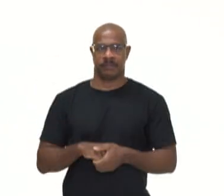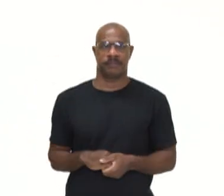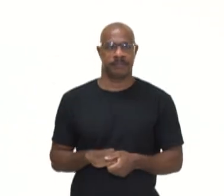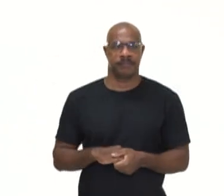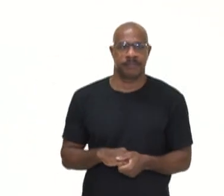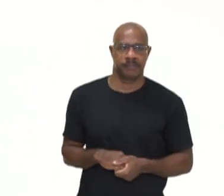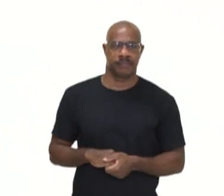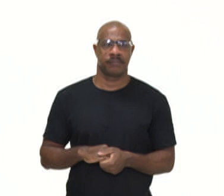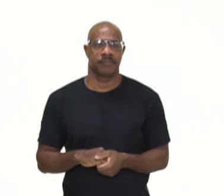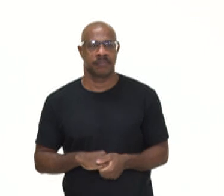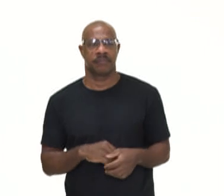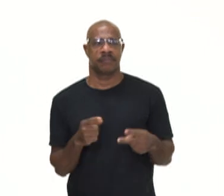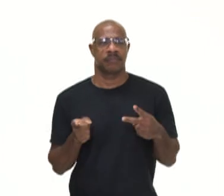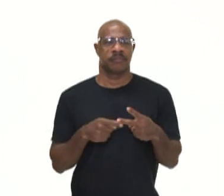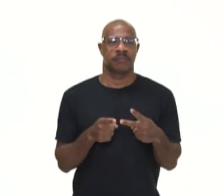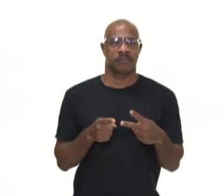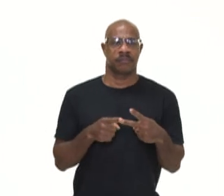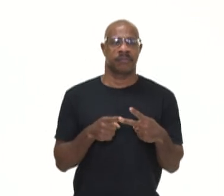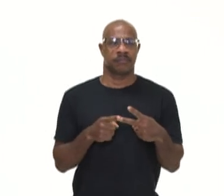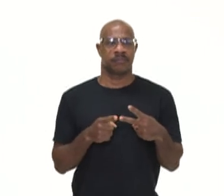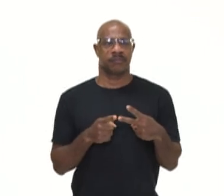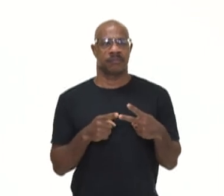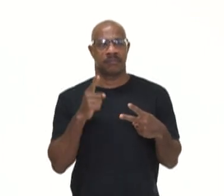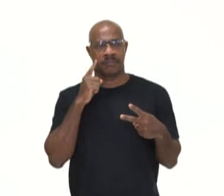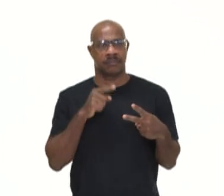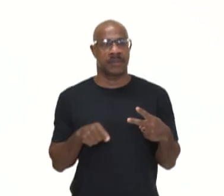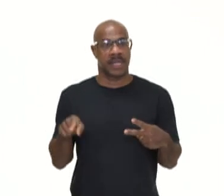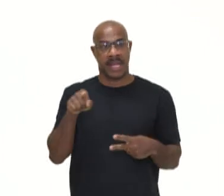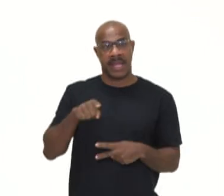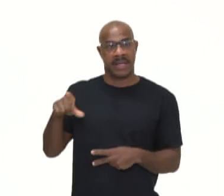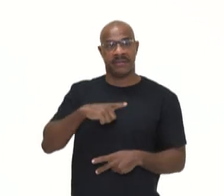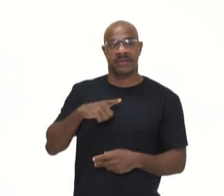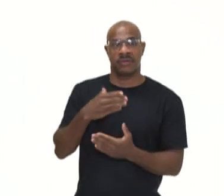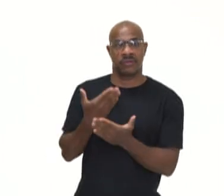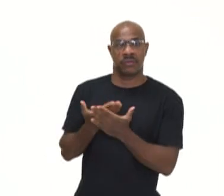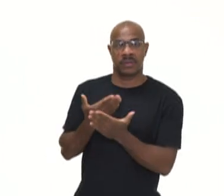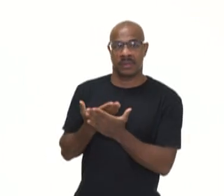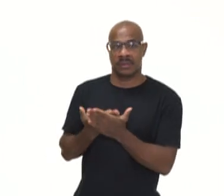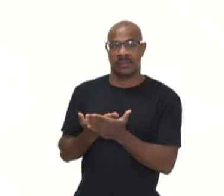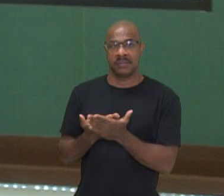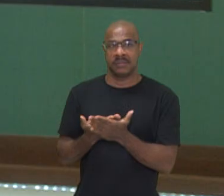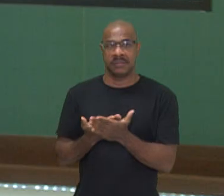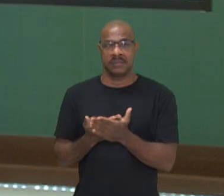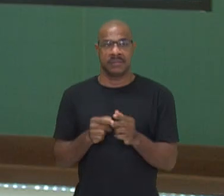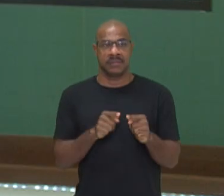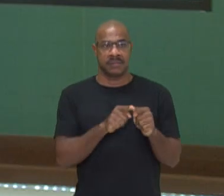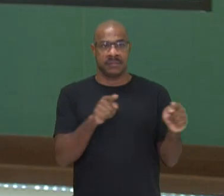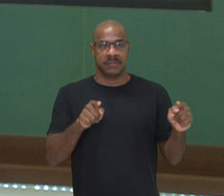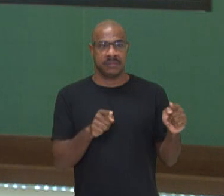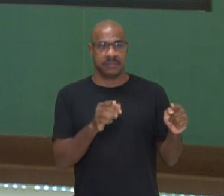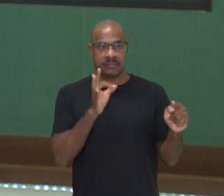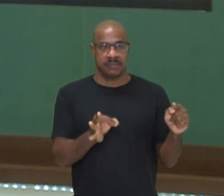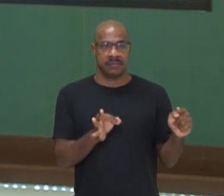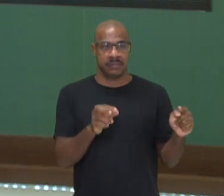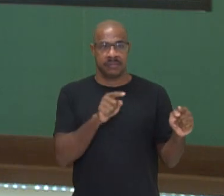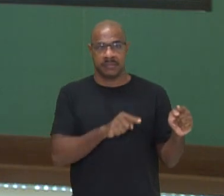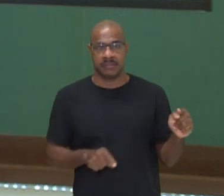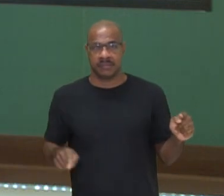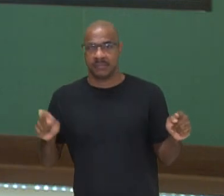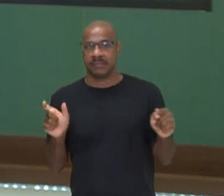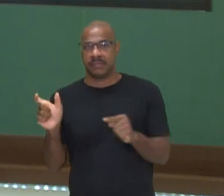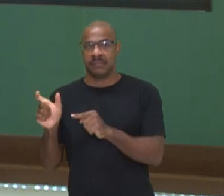They are studying, aren't they? Eles estão estudando, não estão? Verbo to be na afirmativa, verbo to be na